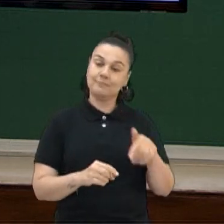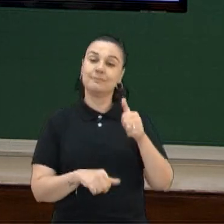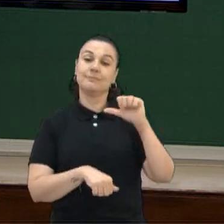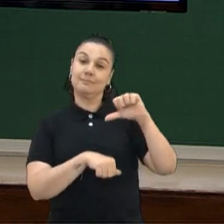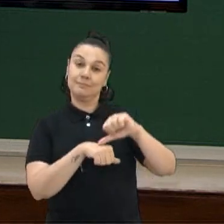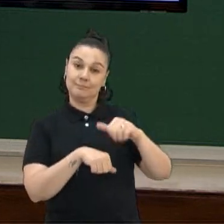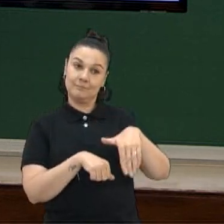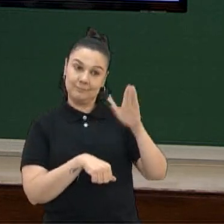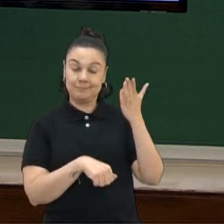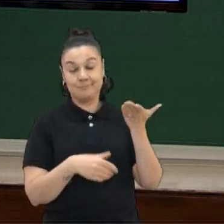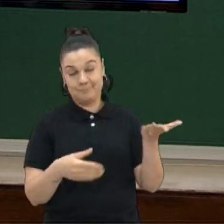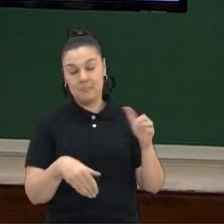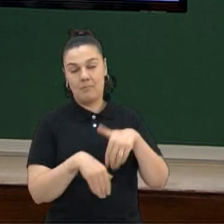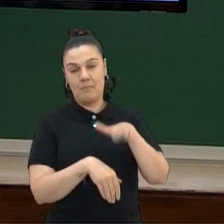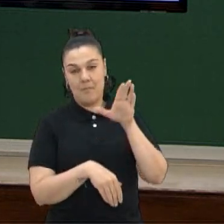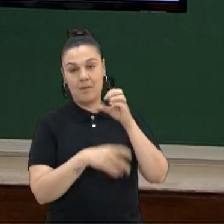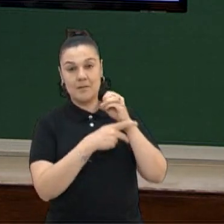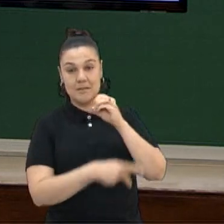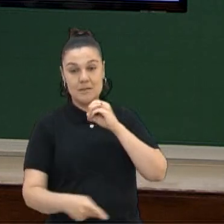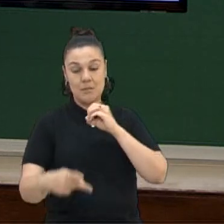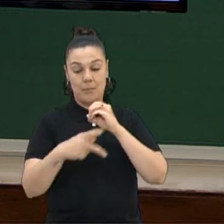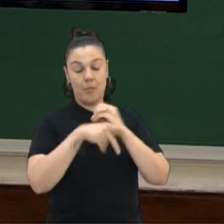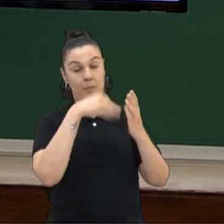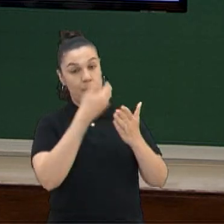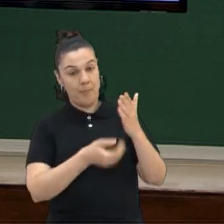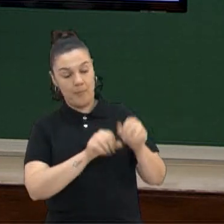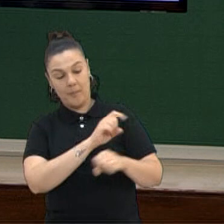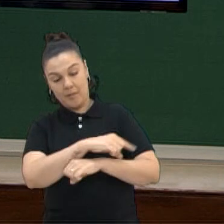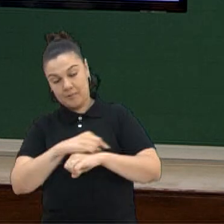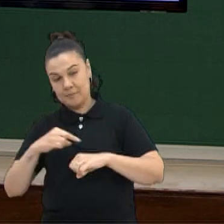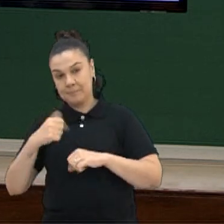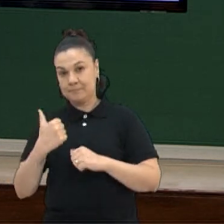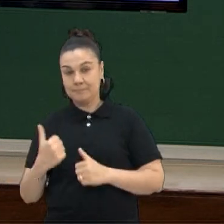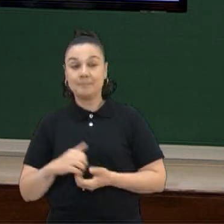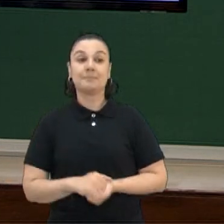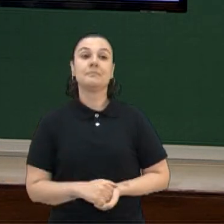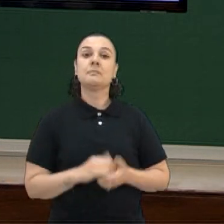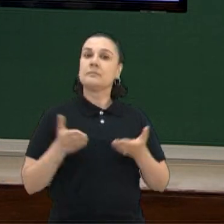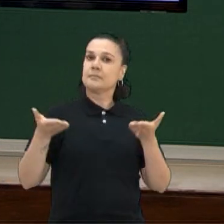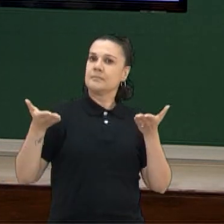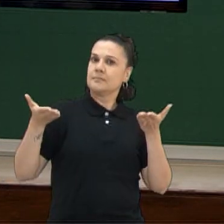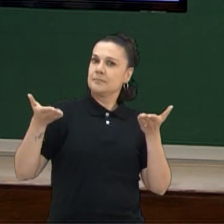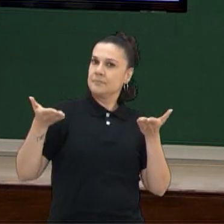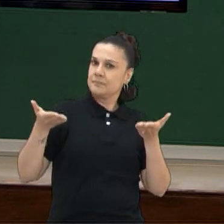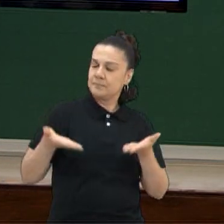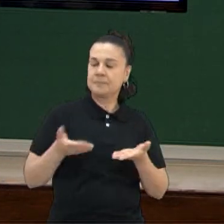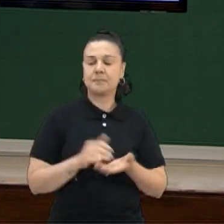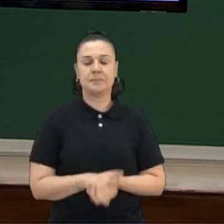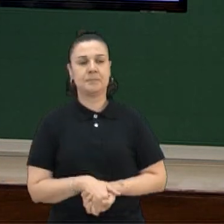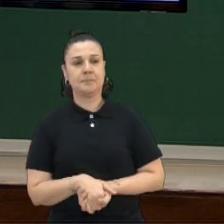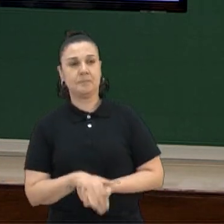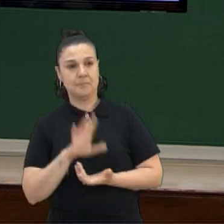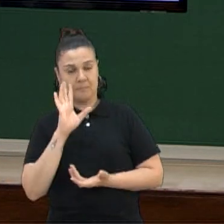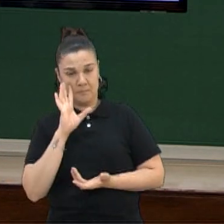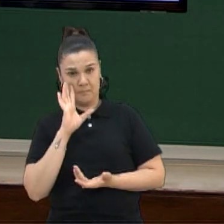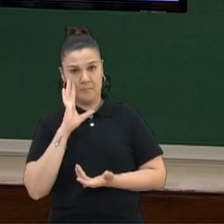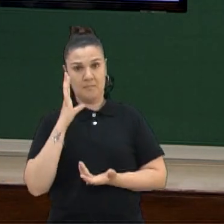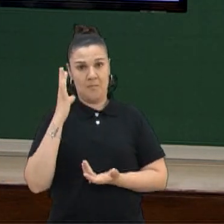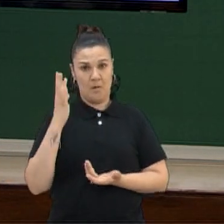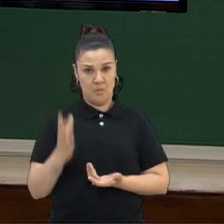o positivo, como que tem mais a tendência de perder os elétrons. Agora, quando essa ligação ela